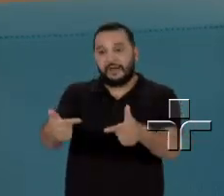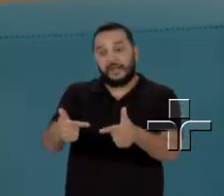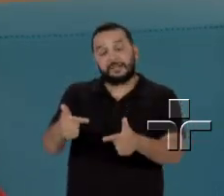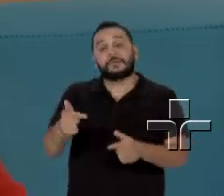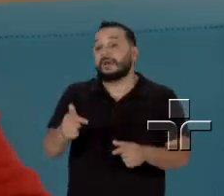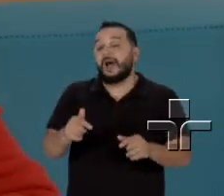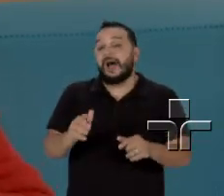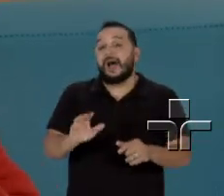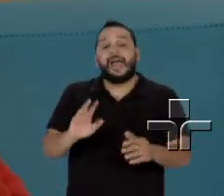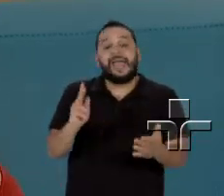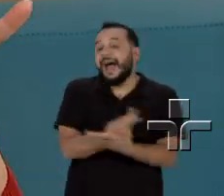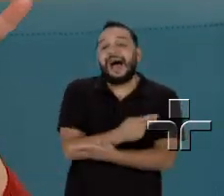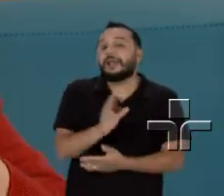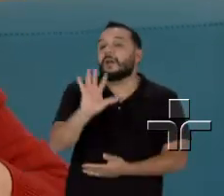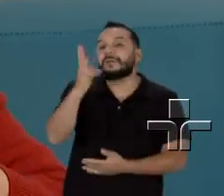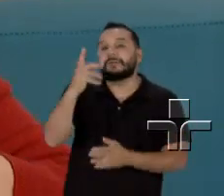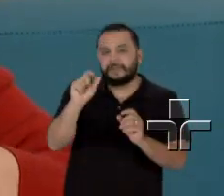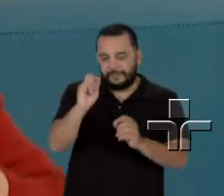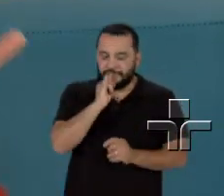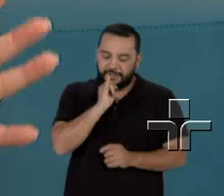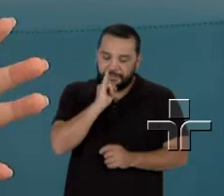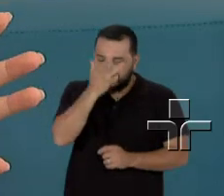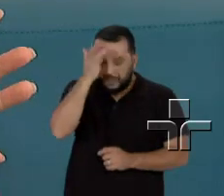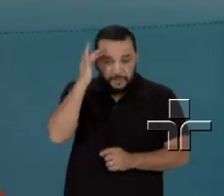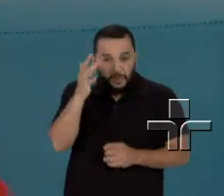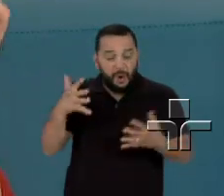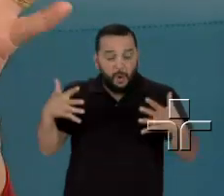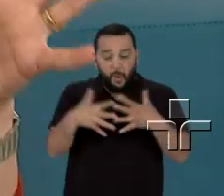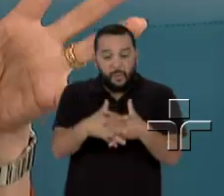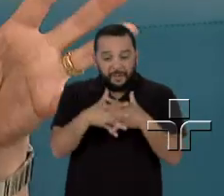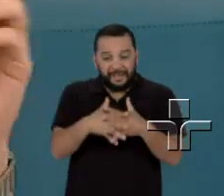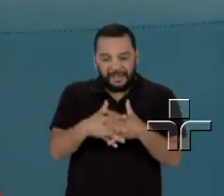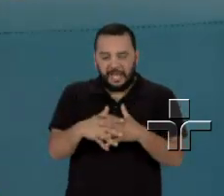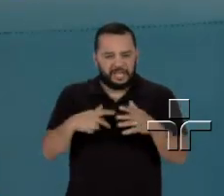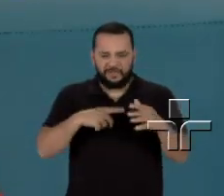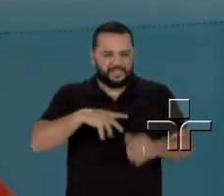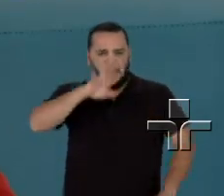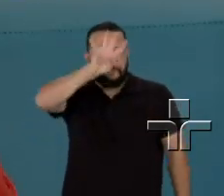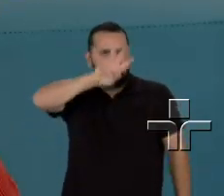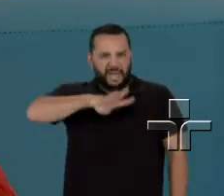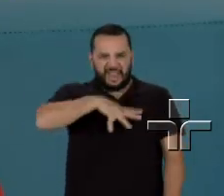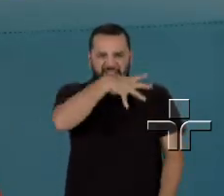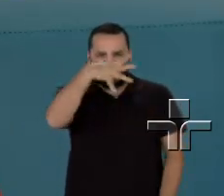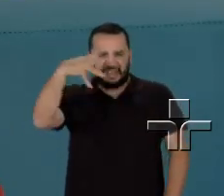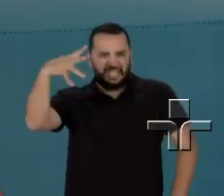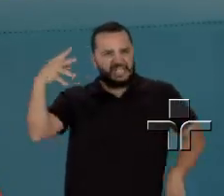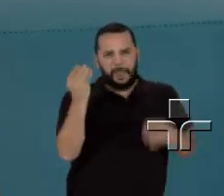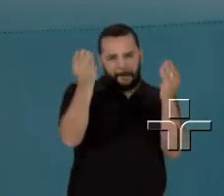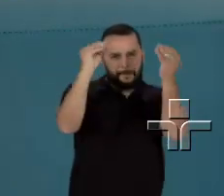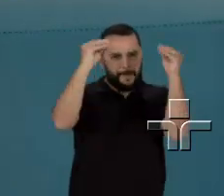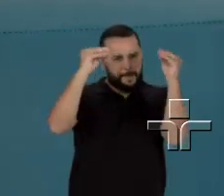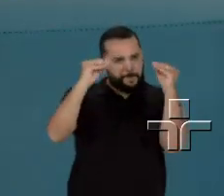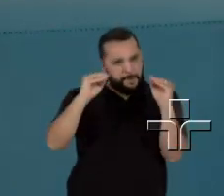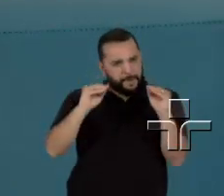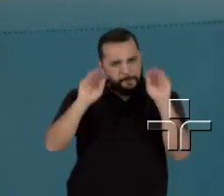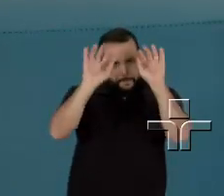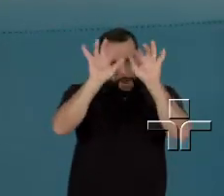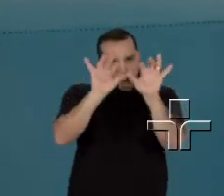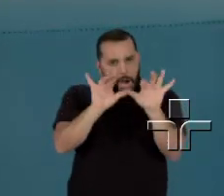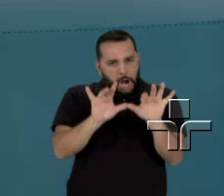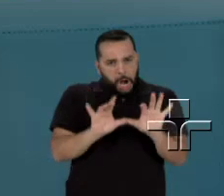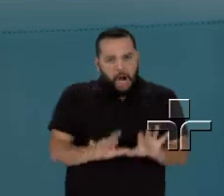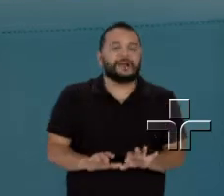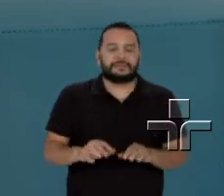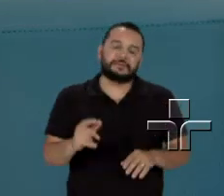quando a pessoa começa a querer complicar coisa eu vou fazer uma planilha ao anotar isso e aí eu vou fazer aquilo então ela coloca